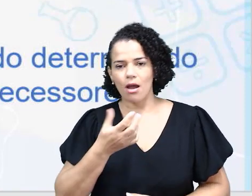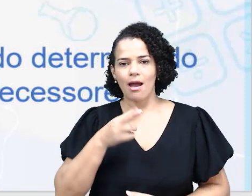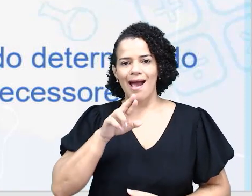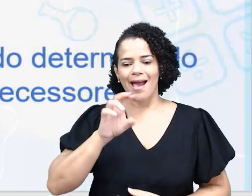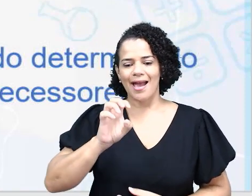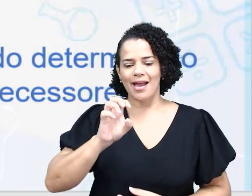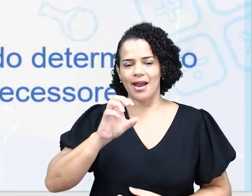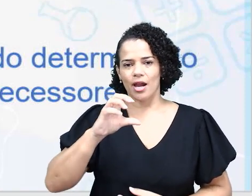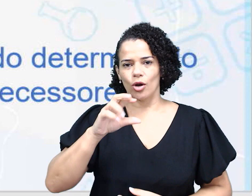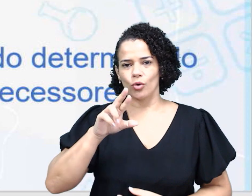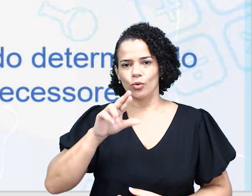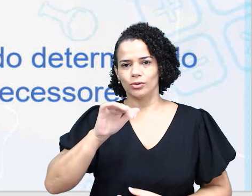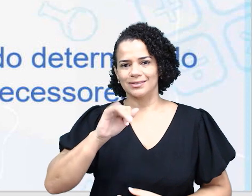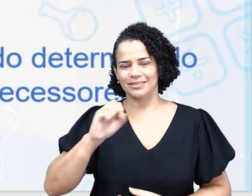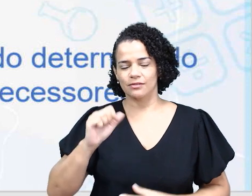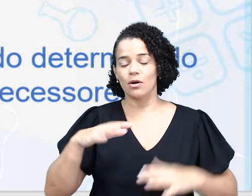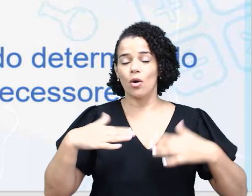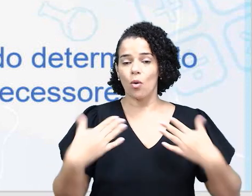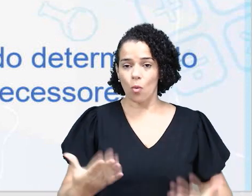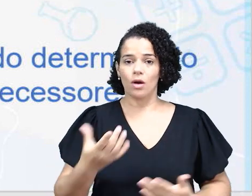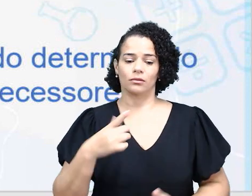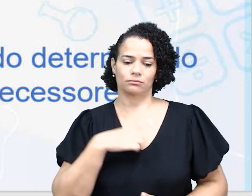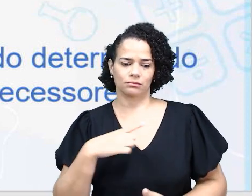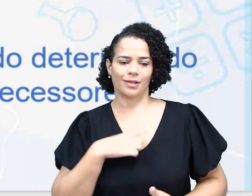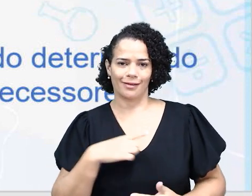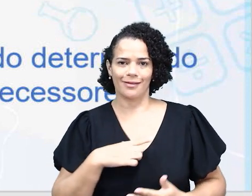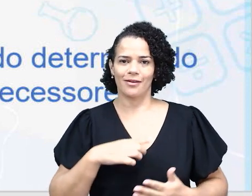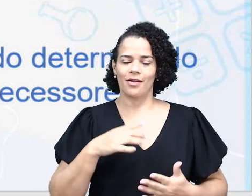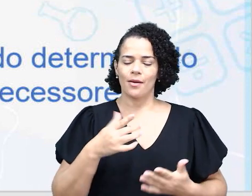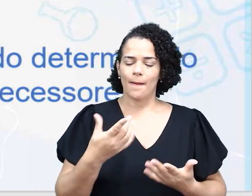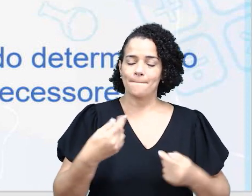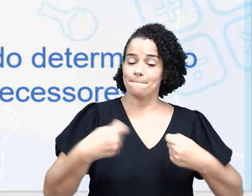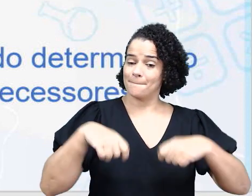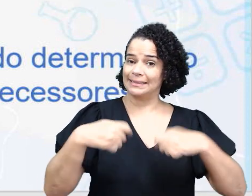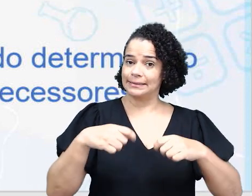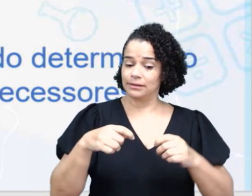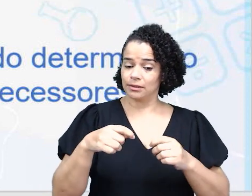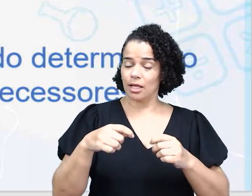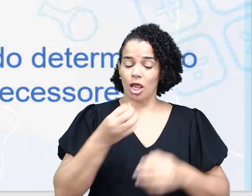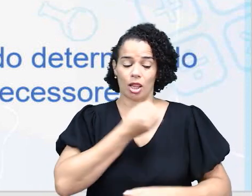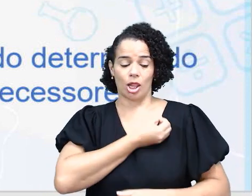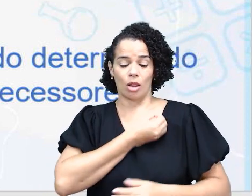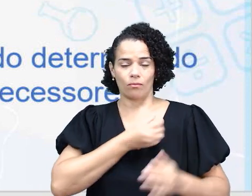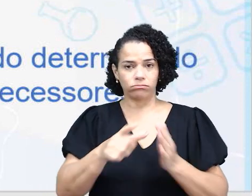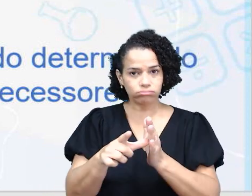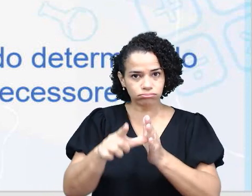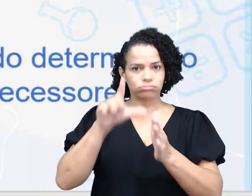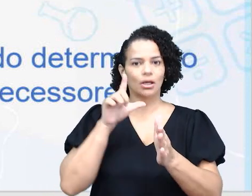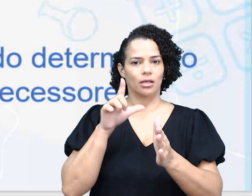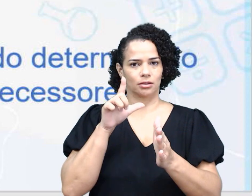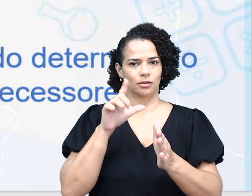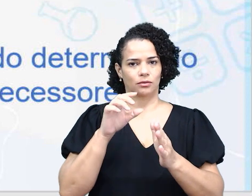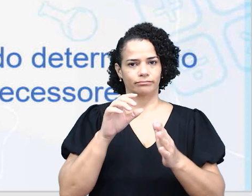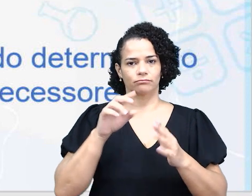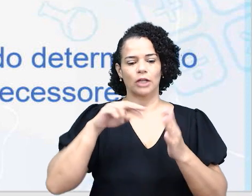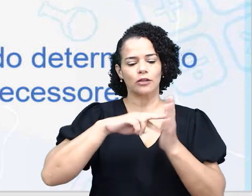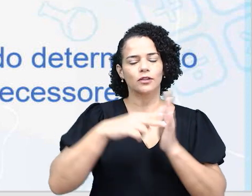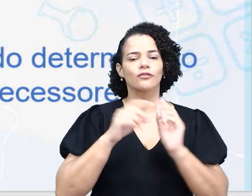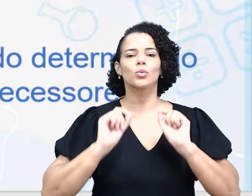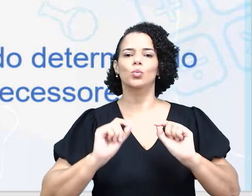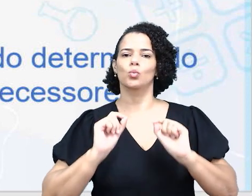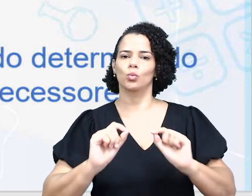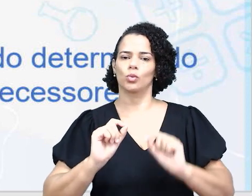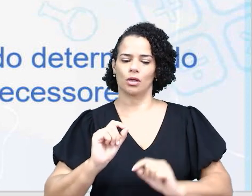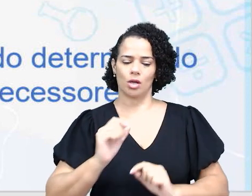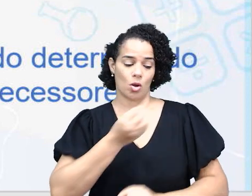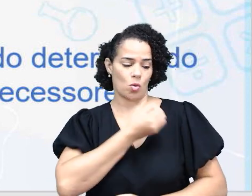quando determinado termo pode ser calculado em função de termos antecessores. Ou seja, um número depende